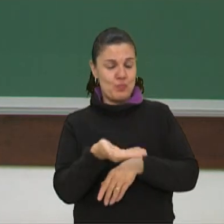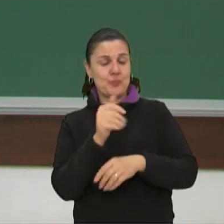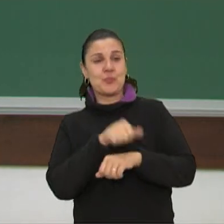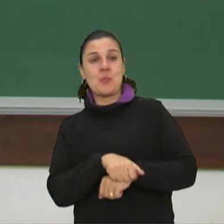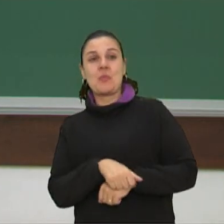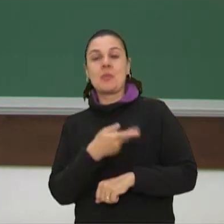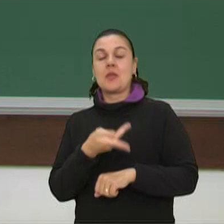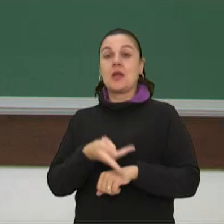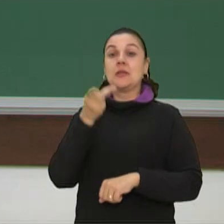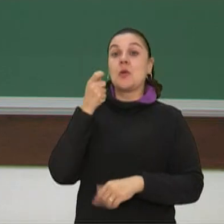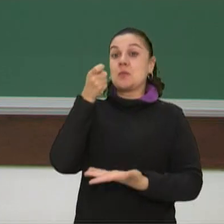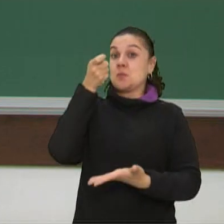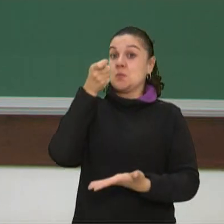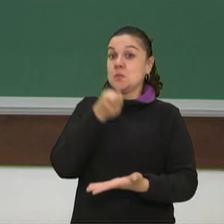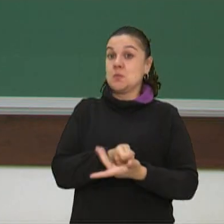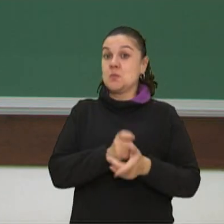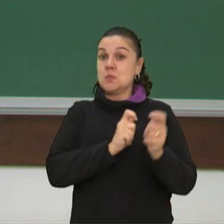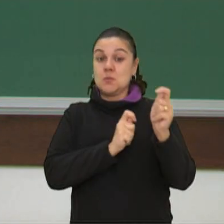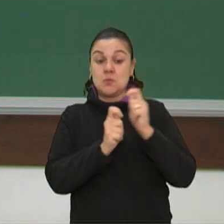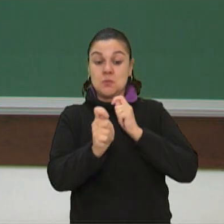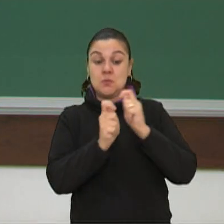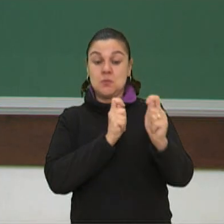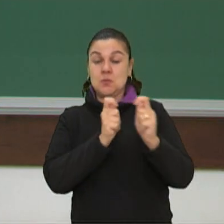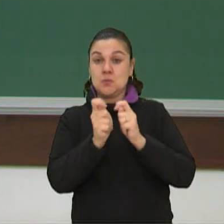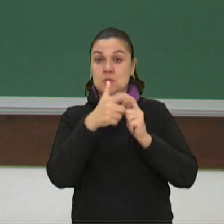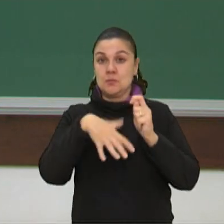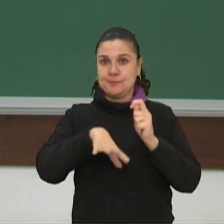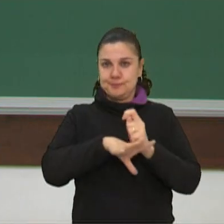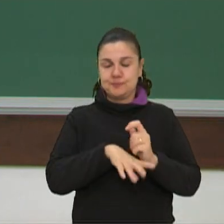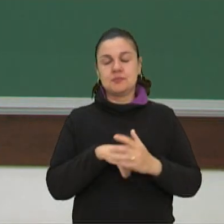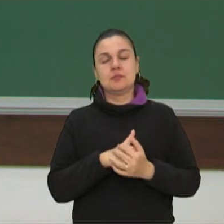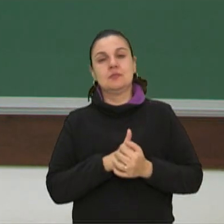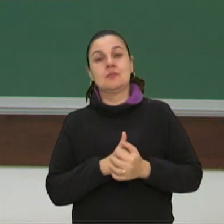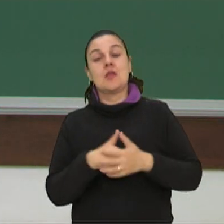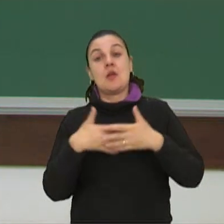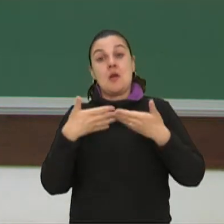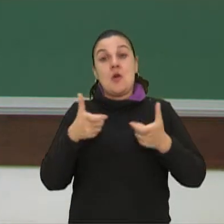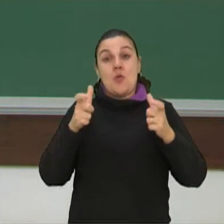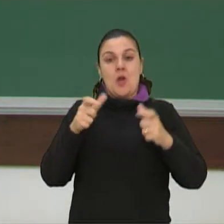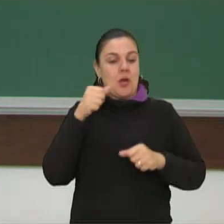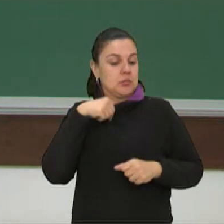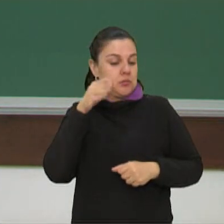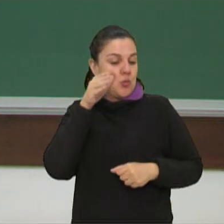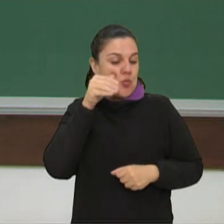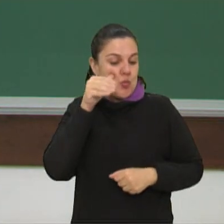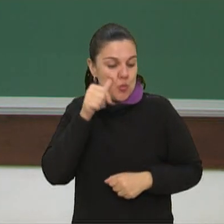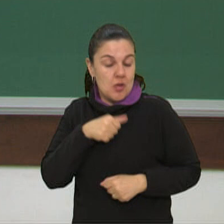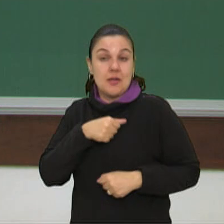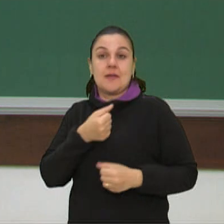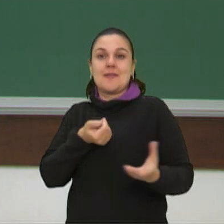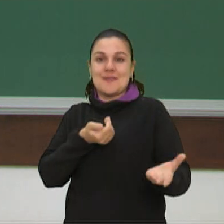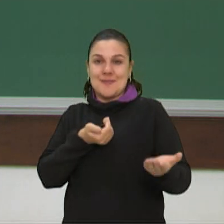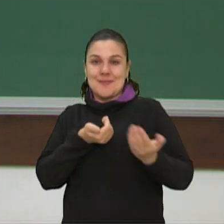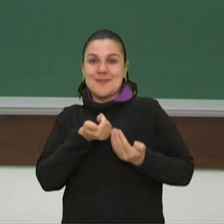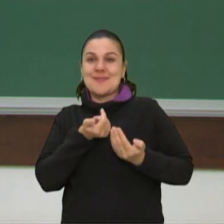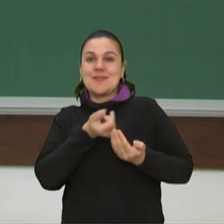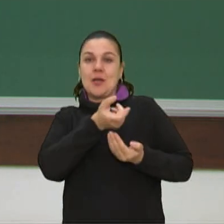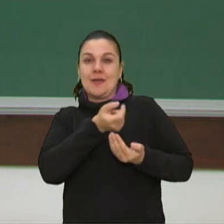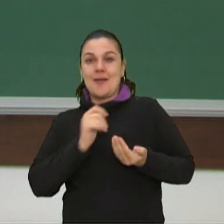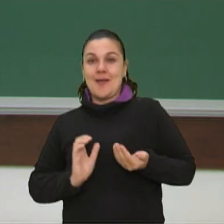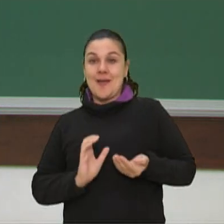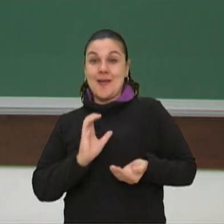diamantino era rigidamente controlada. Óbvio, uma área de muito interesse, de grande retorno, então